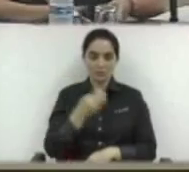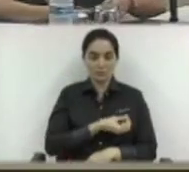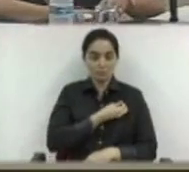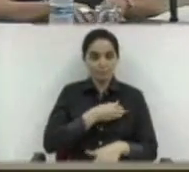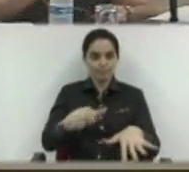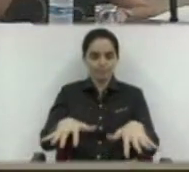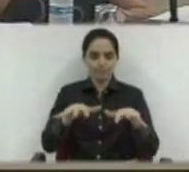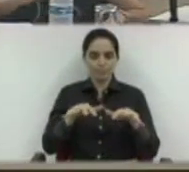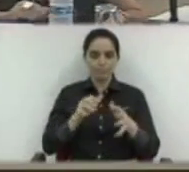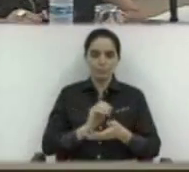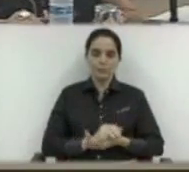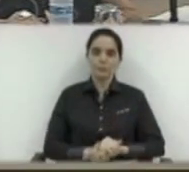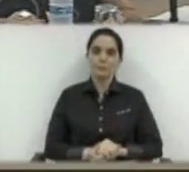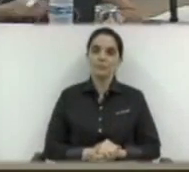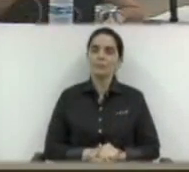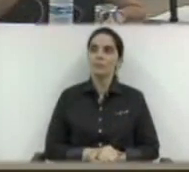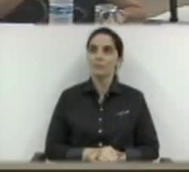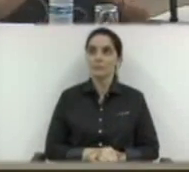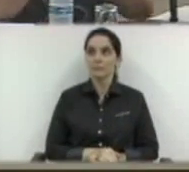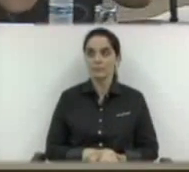plenário.